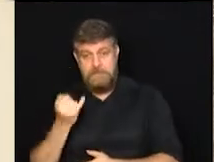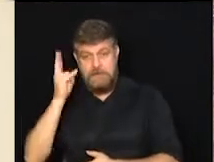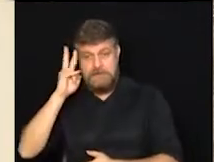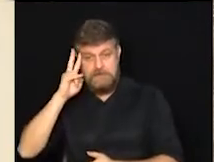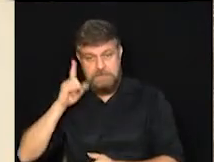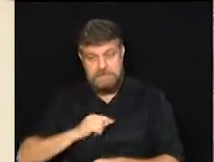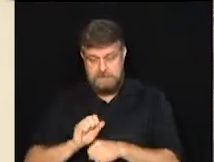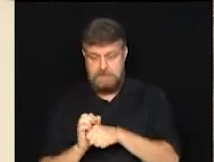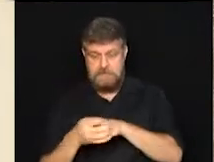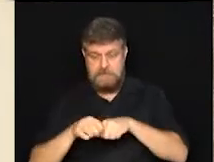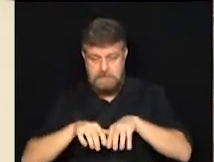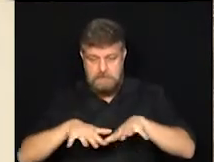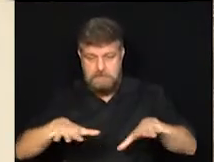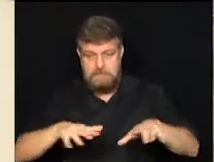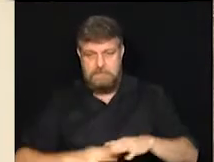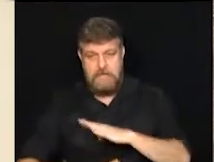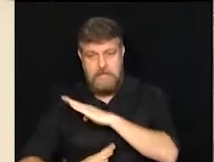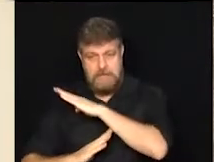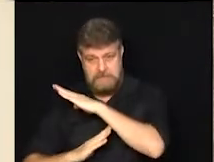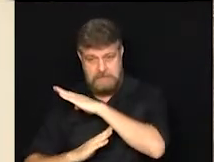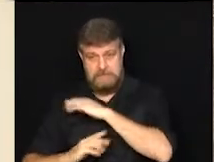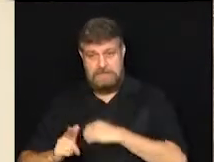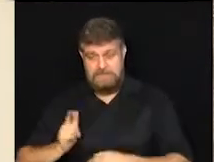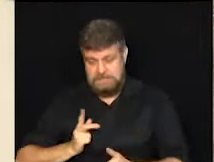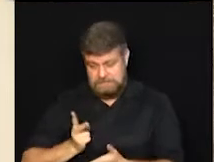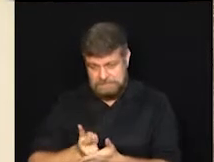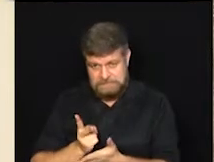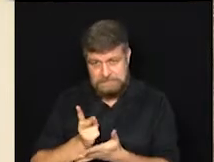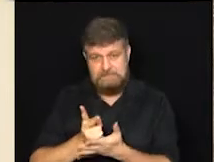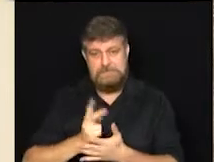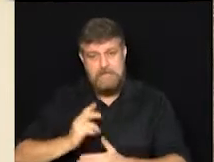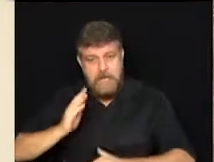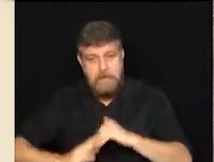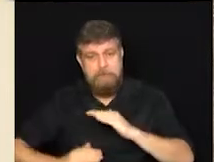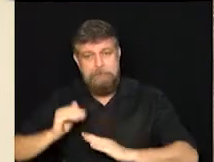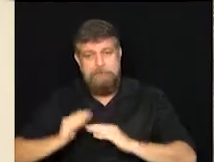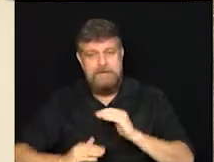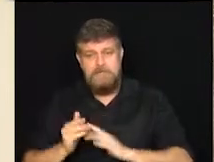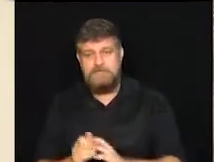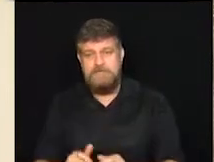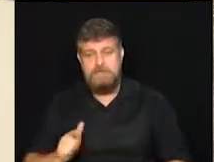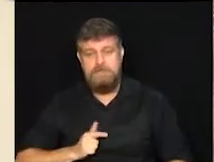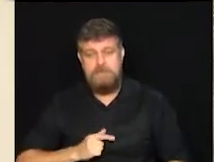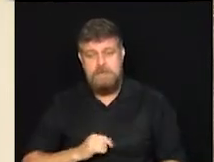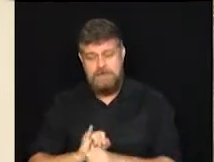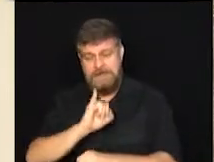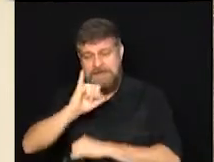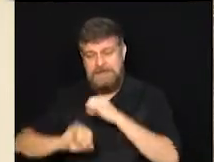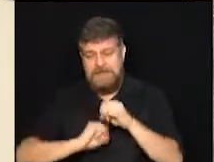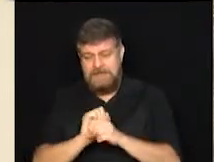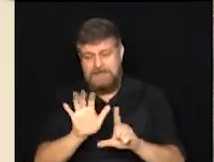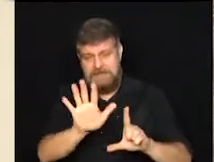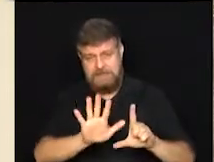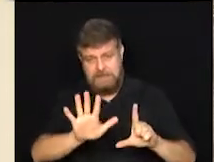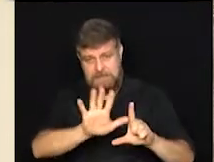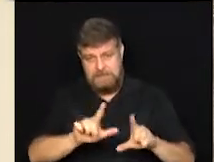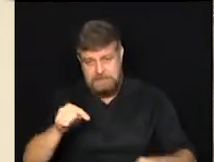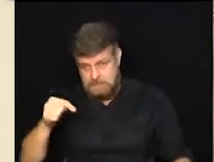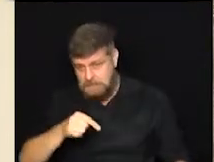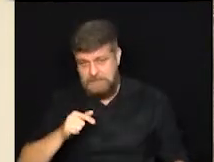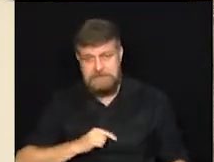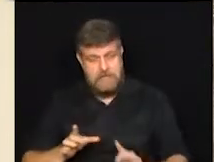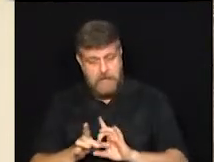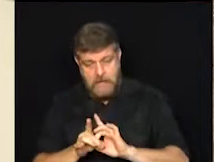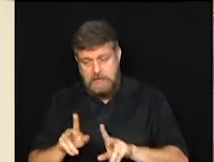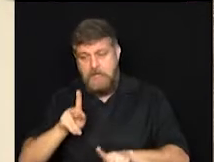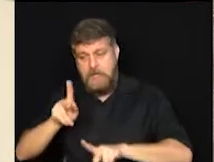de coronavírus, a Câmara de Campinas segue mantendo suas atividades de forma online, mas claro, o espaço aberto para